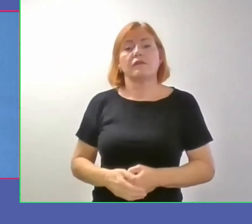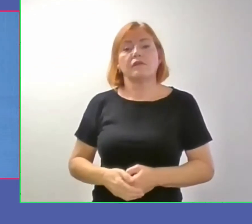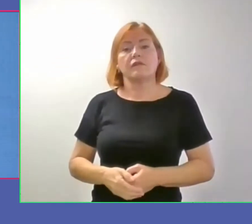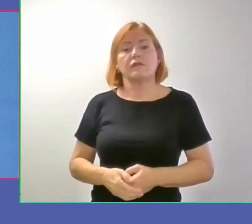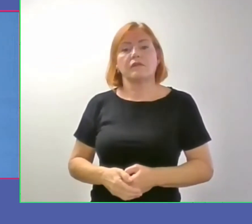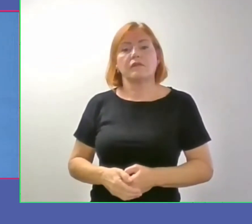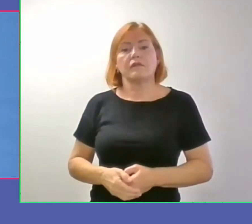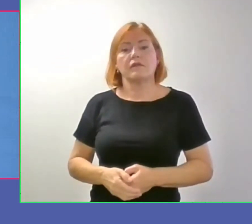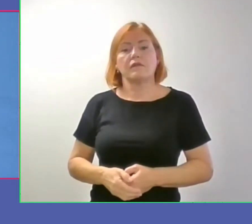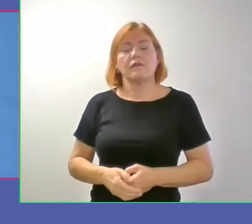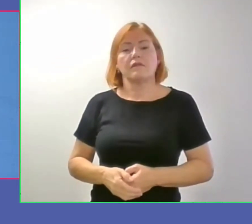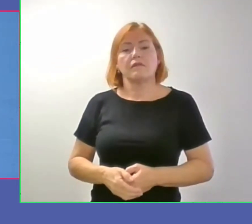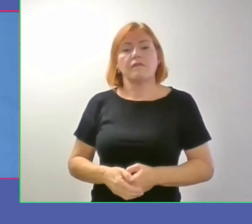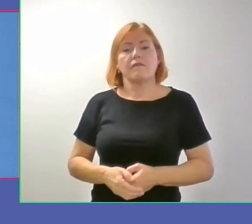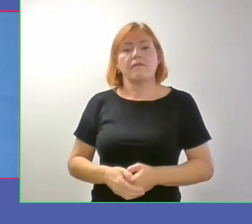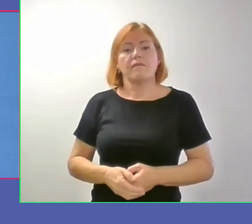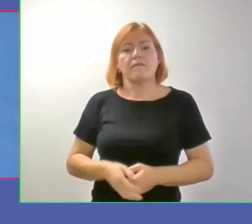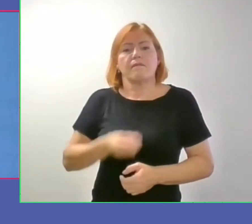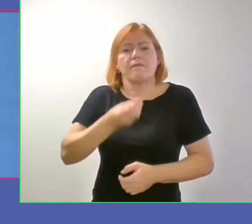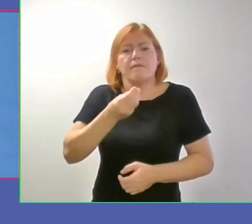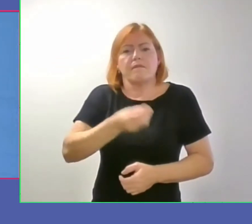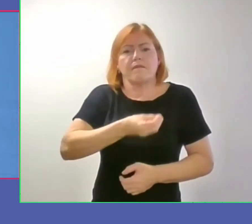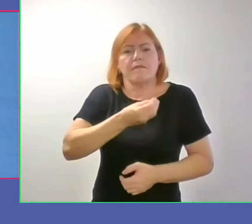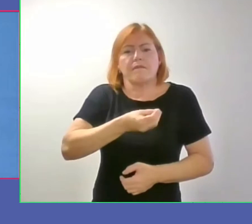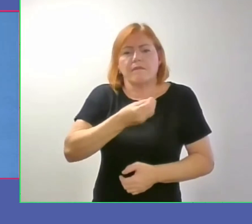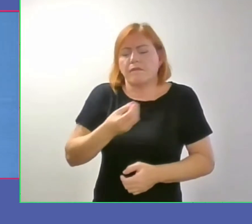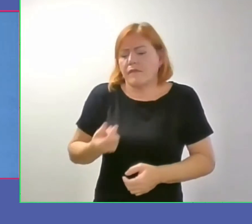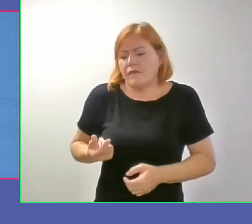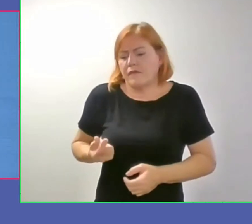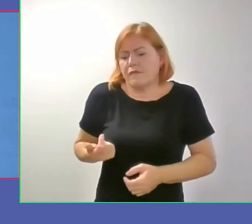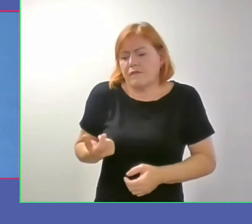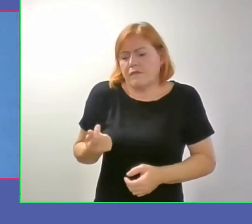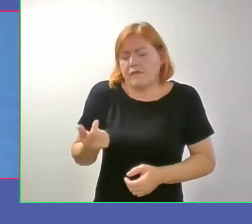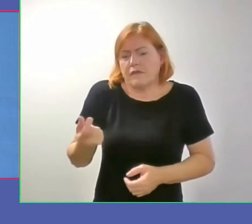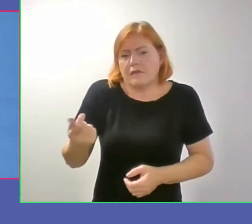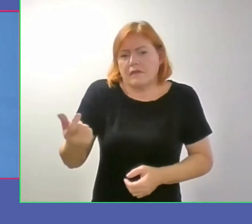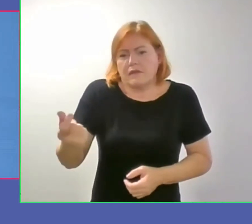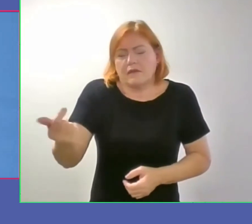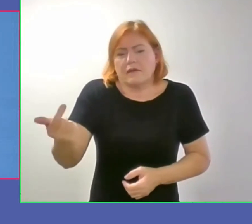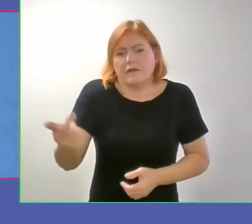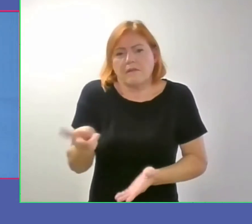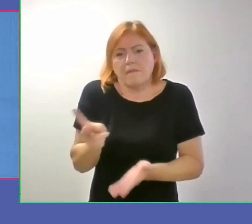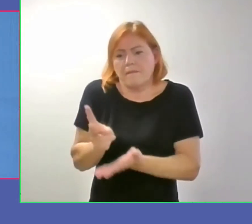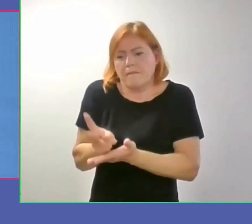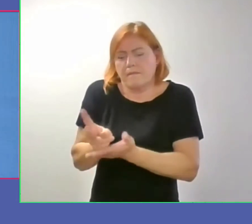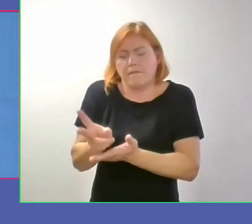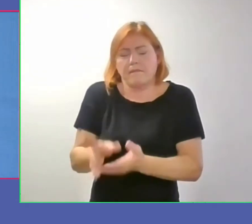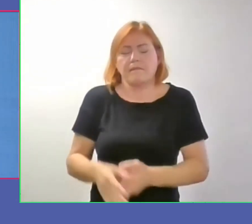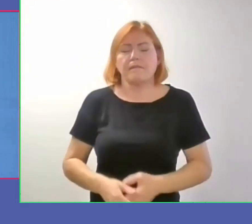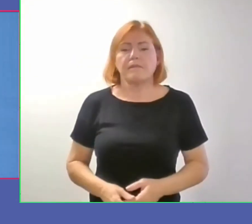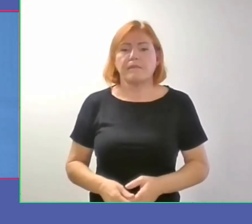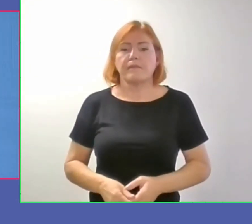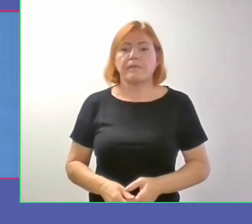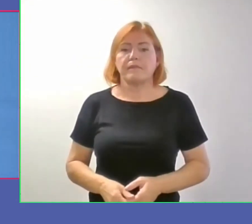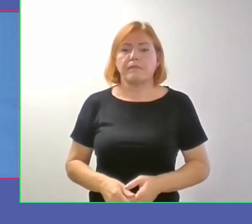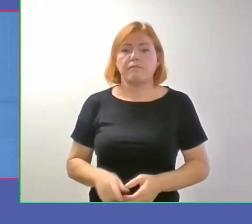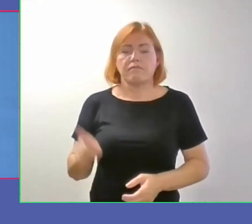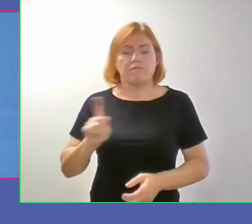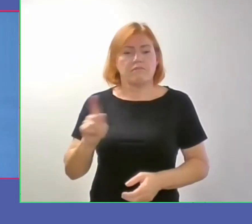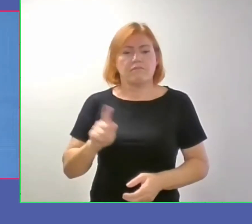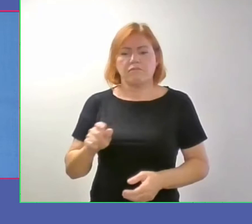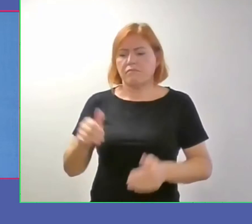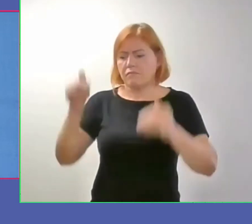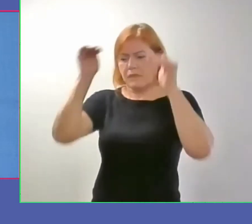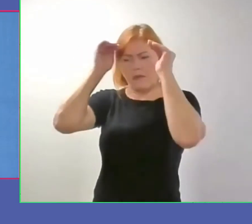eternidade, ou na eternidade. Ele não está sujeito ao tempo e